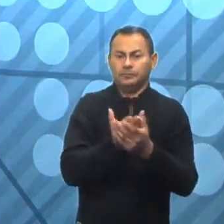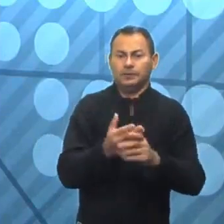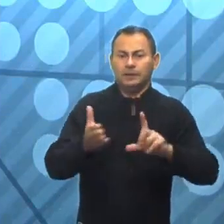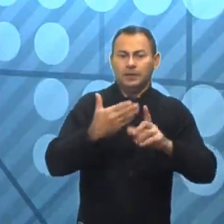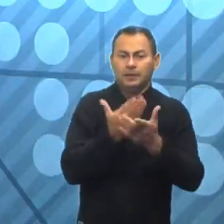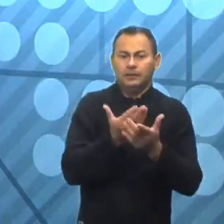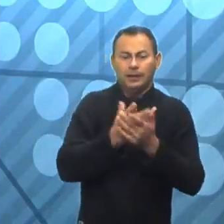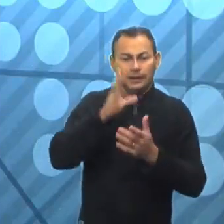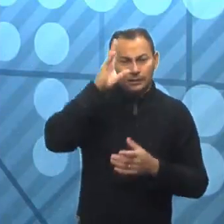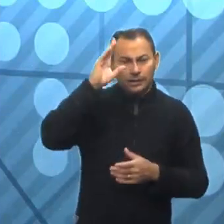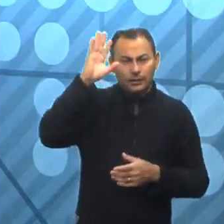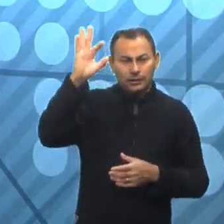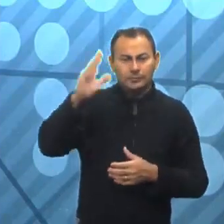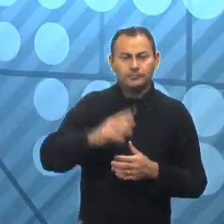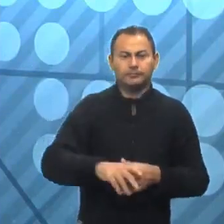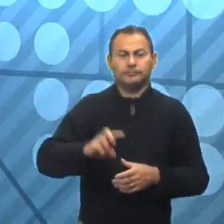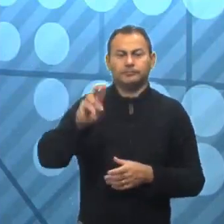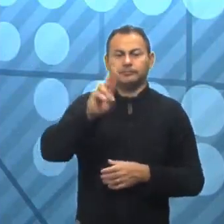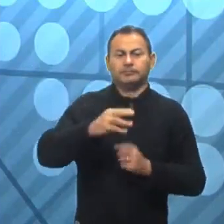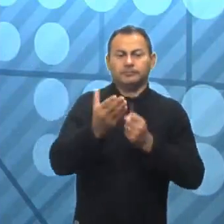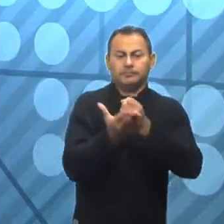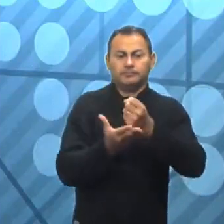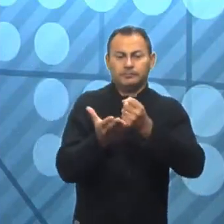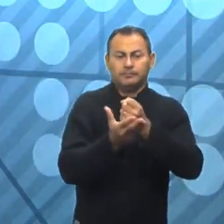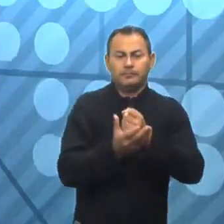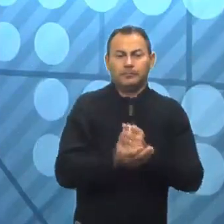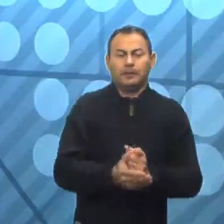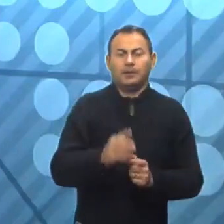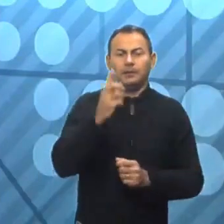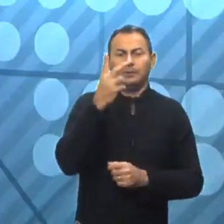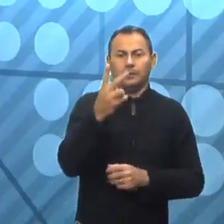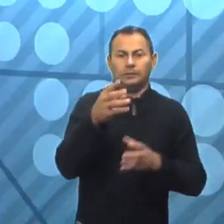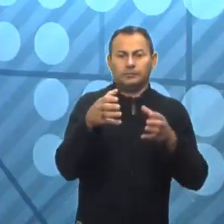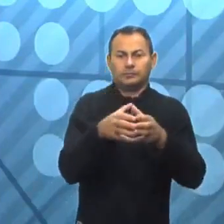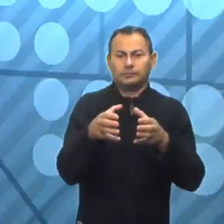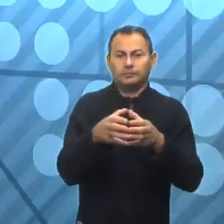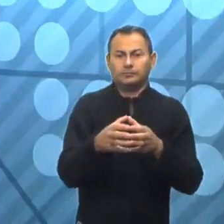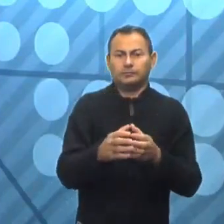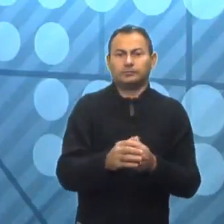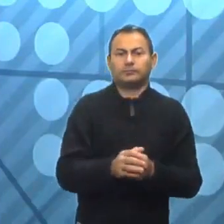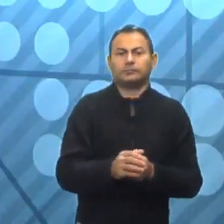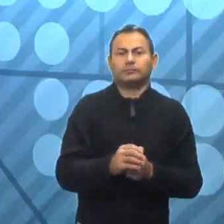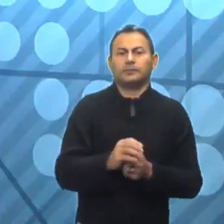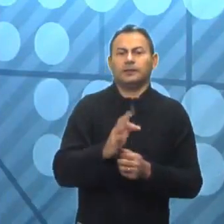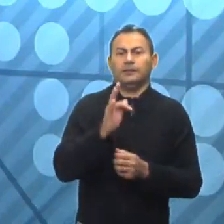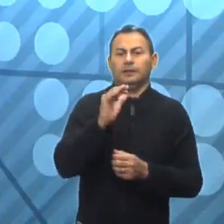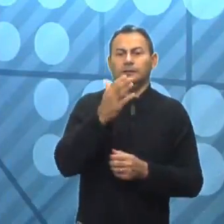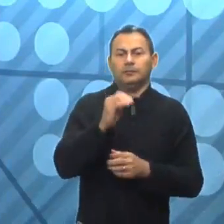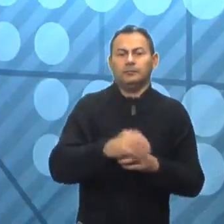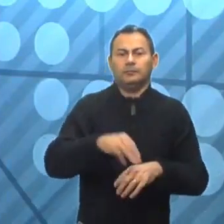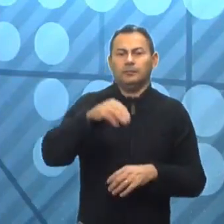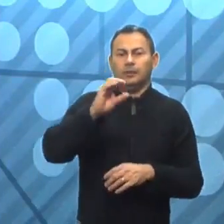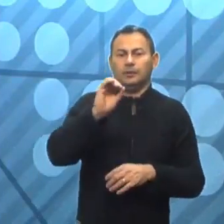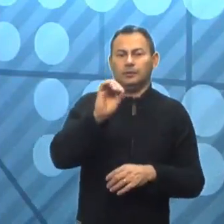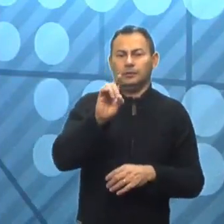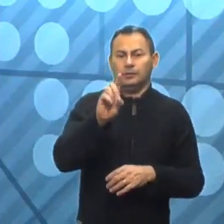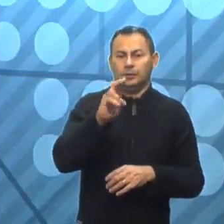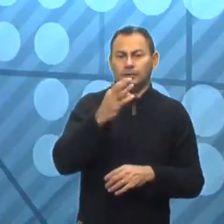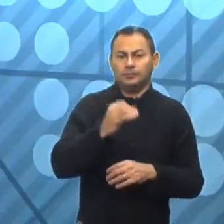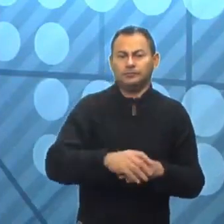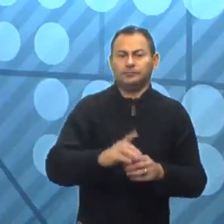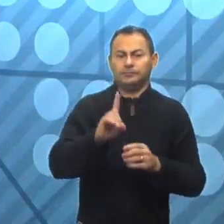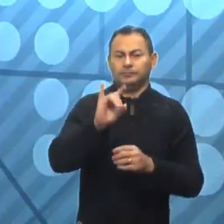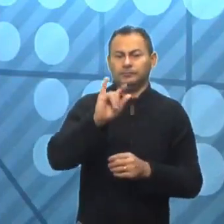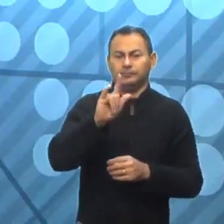aula teórica. Então, utilizando basicamente esses dois conjuntos, multiplexação digital e modulação digital,